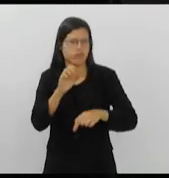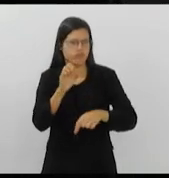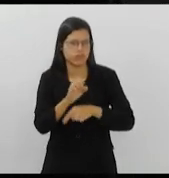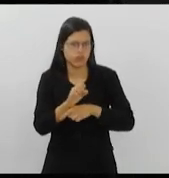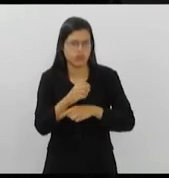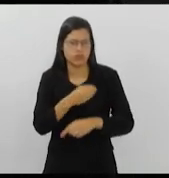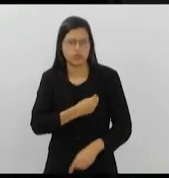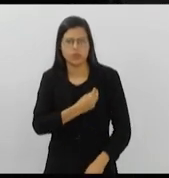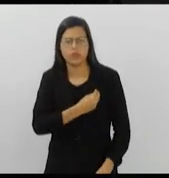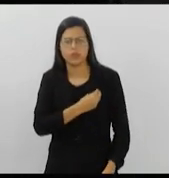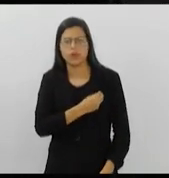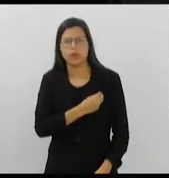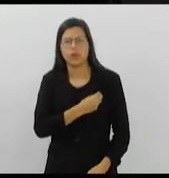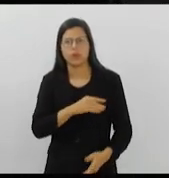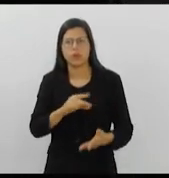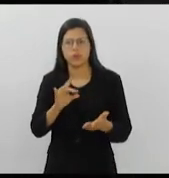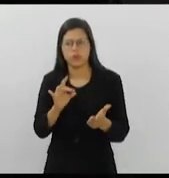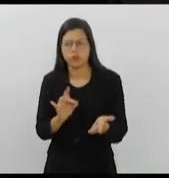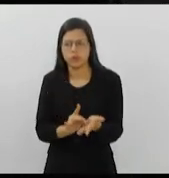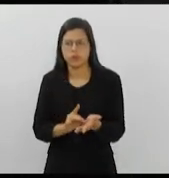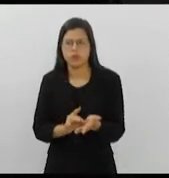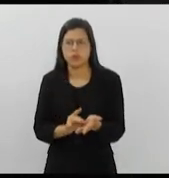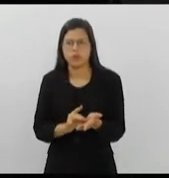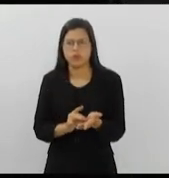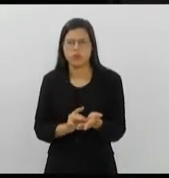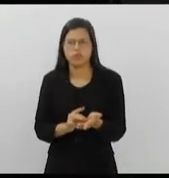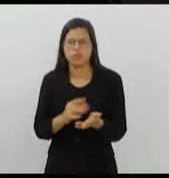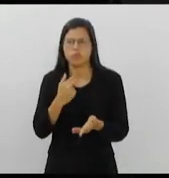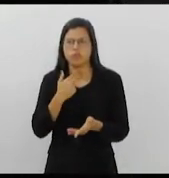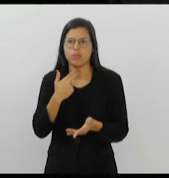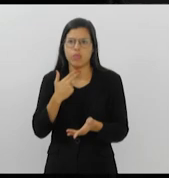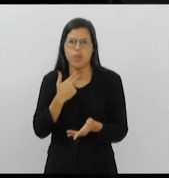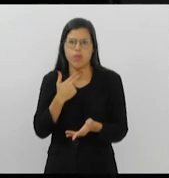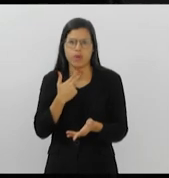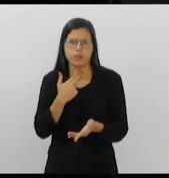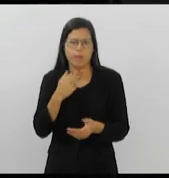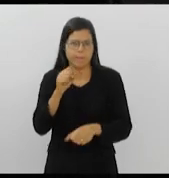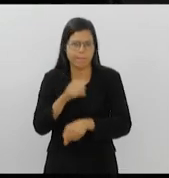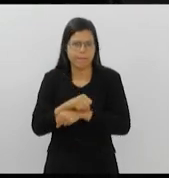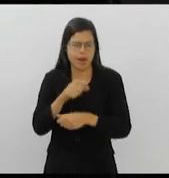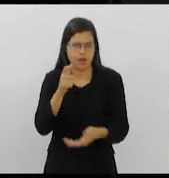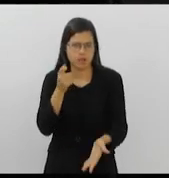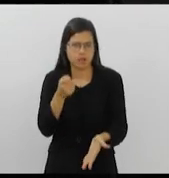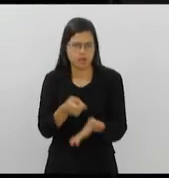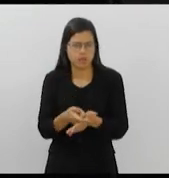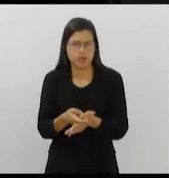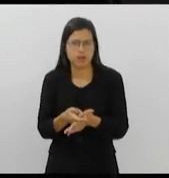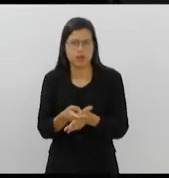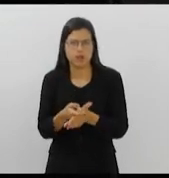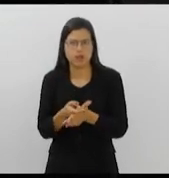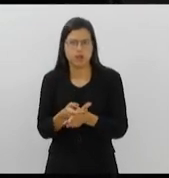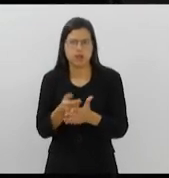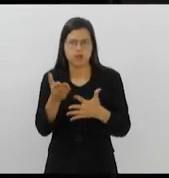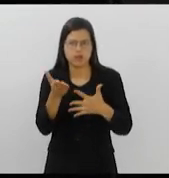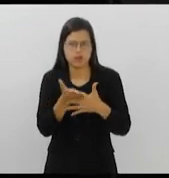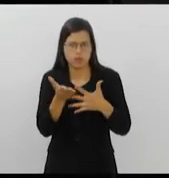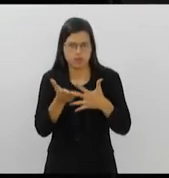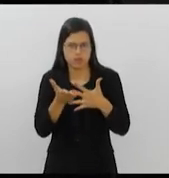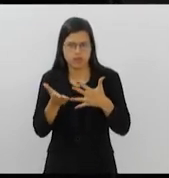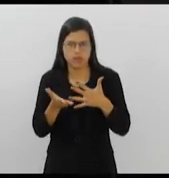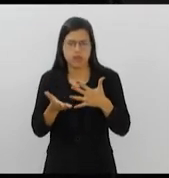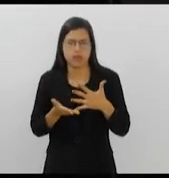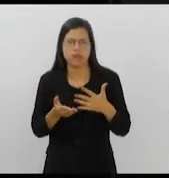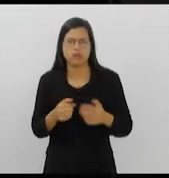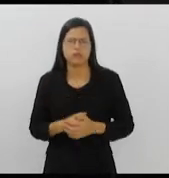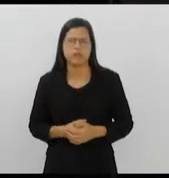mas realmente não pode deixar de pagar, e principalmente por um tempo longo, essas parcelas.